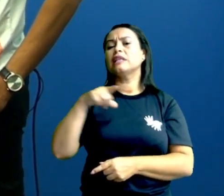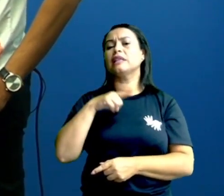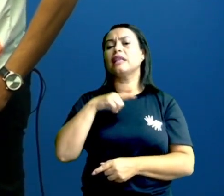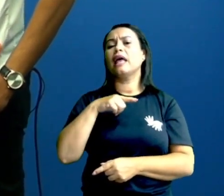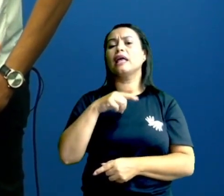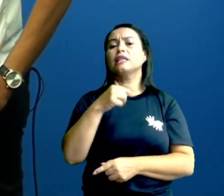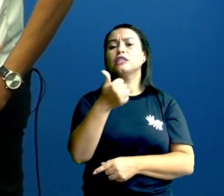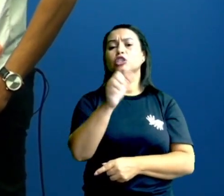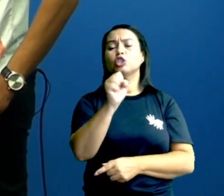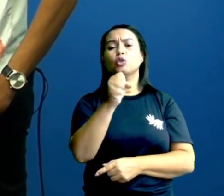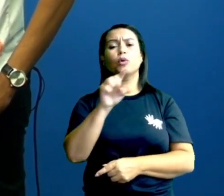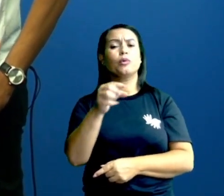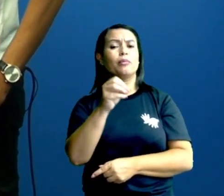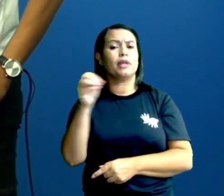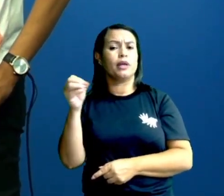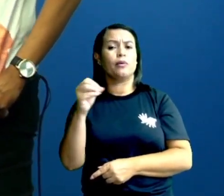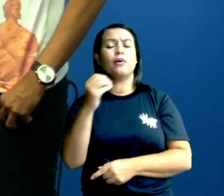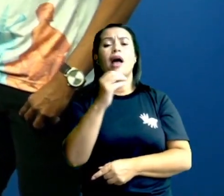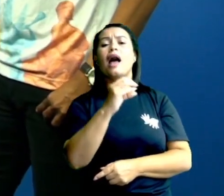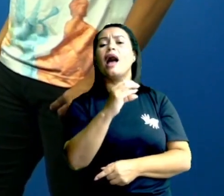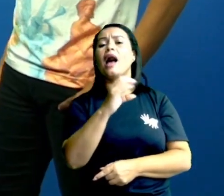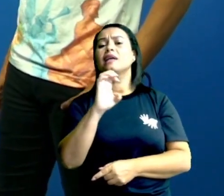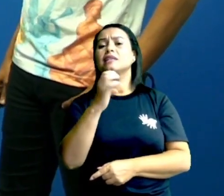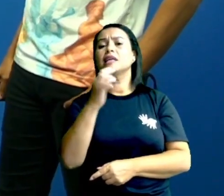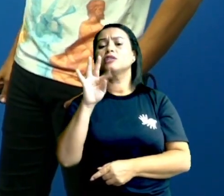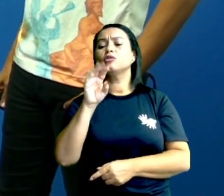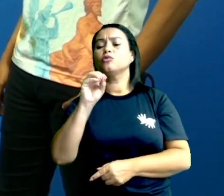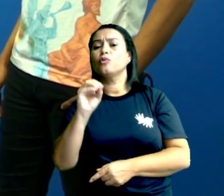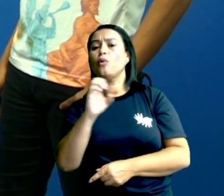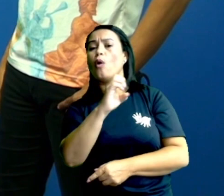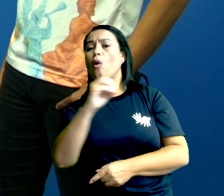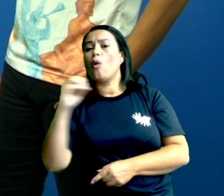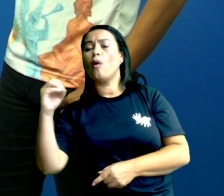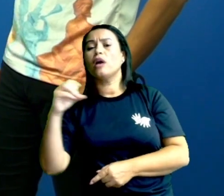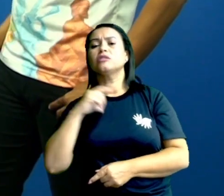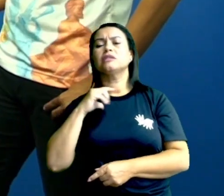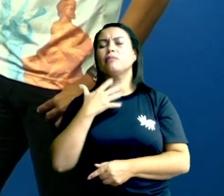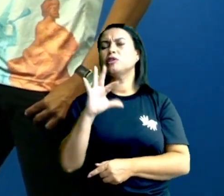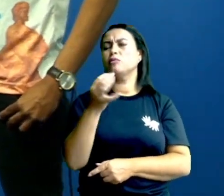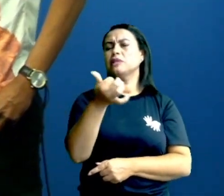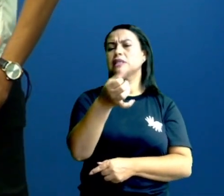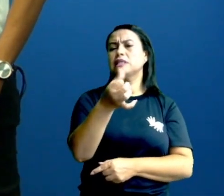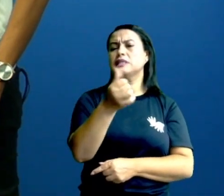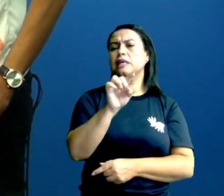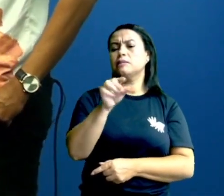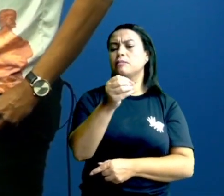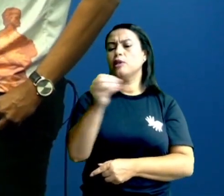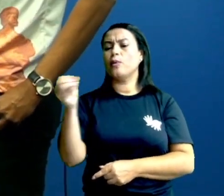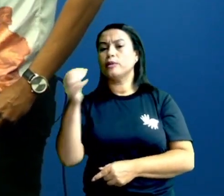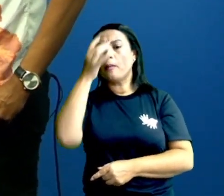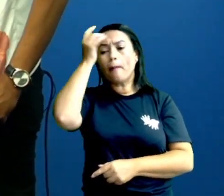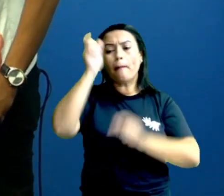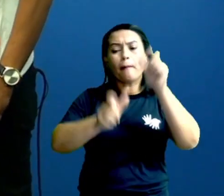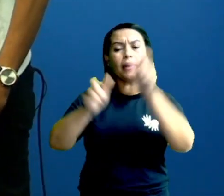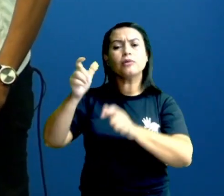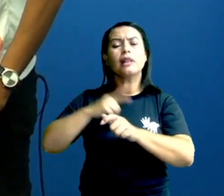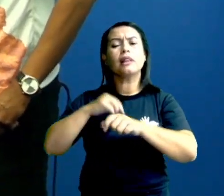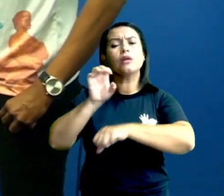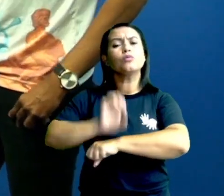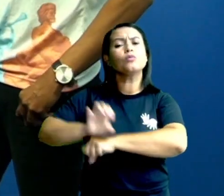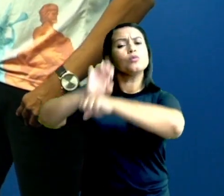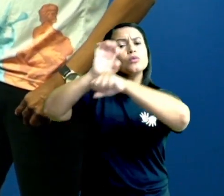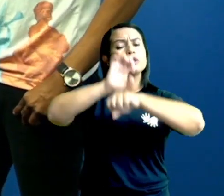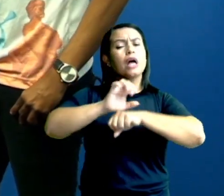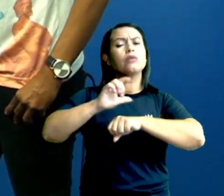18 milhões de pessoas a centro-oeste fica aí com cerca de 16 milhões de pessoas tá em relação aos Estados o